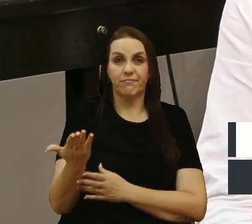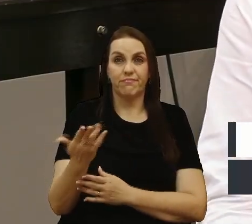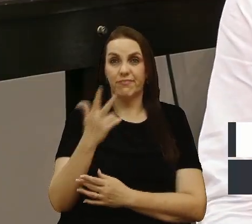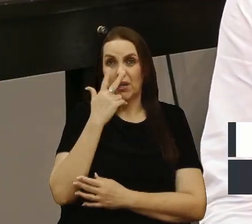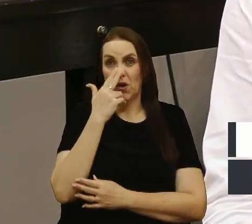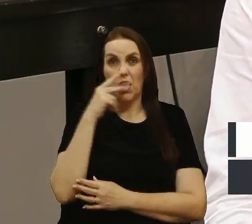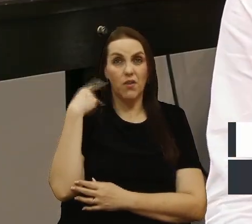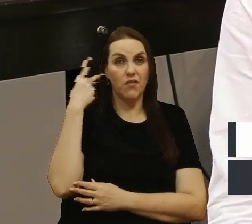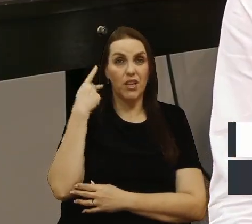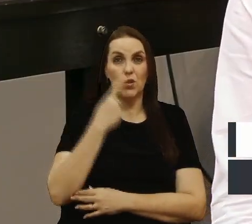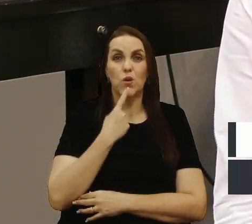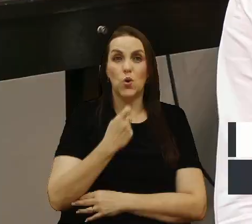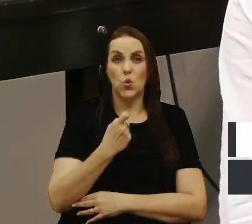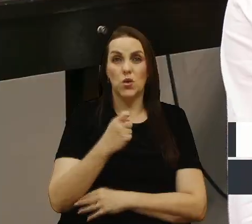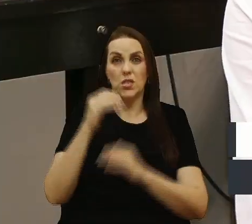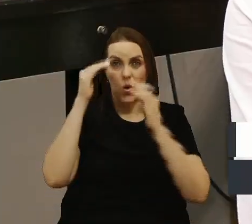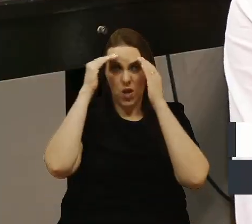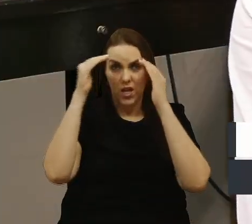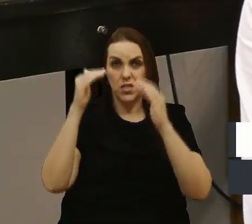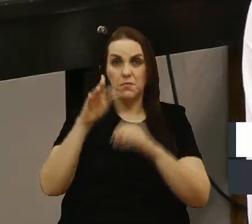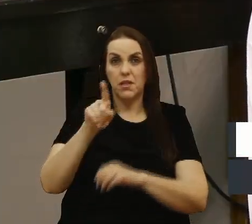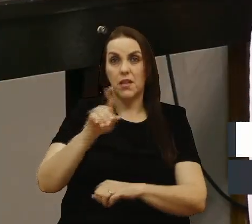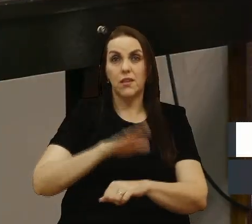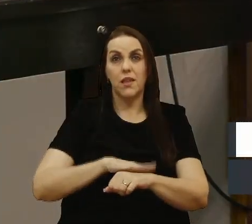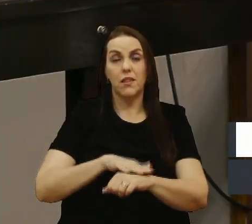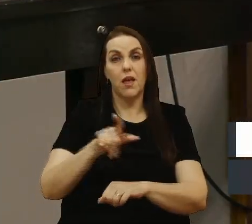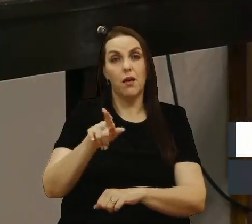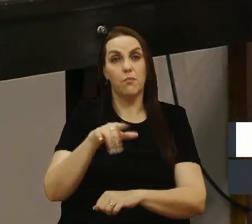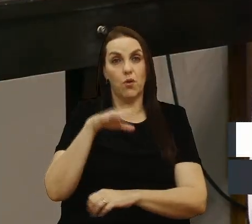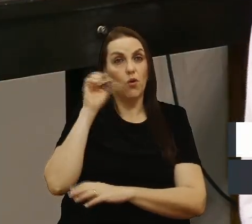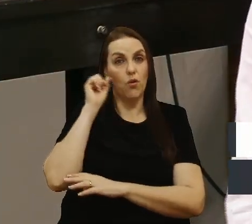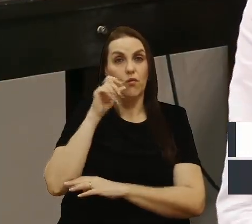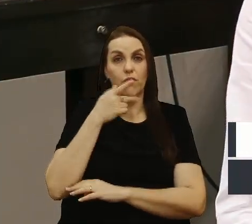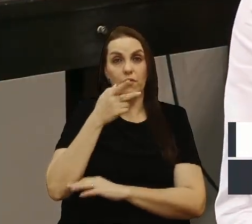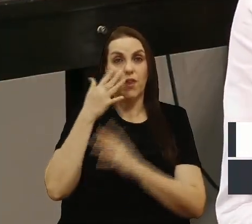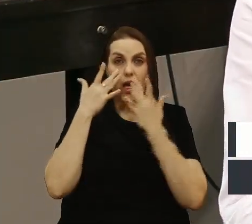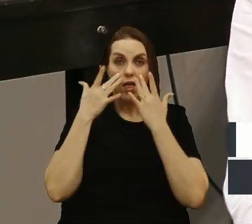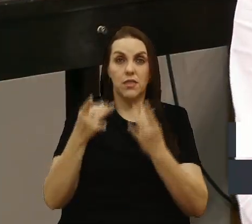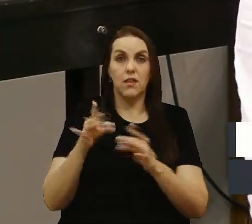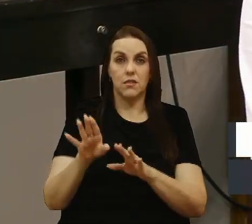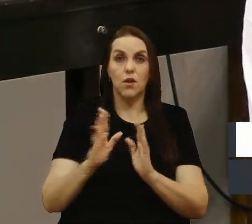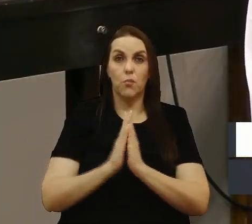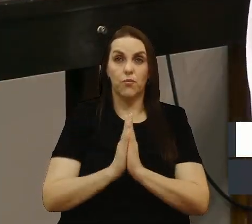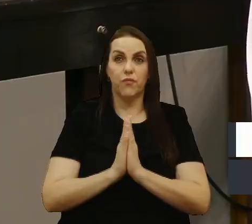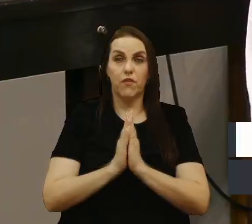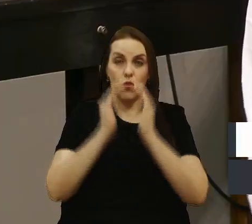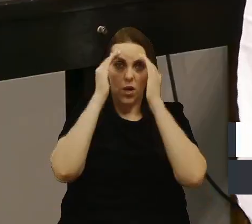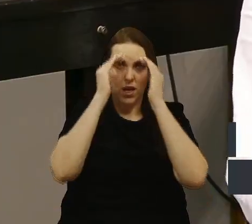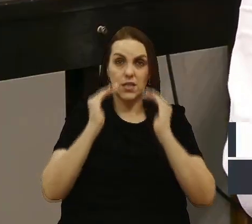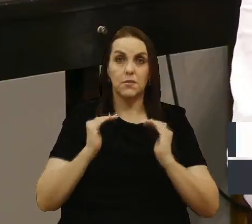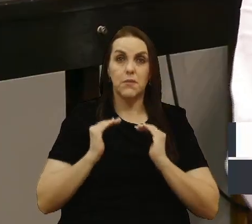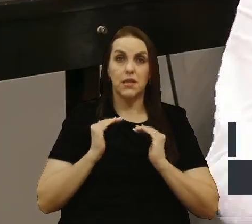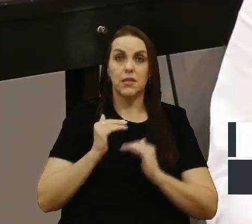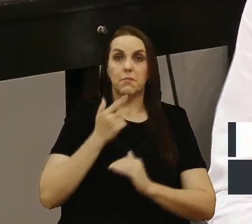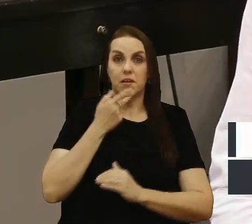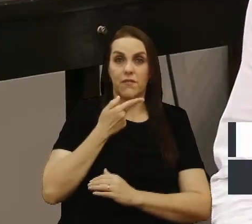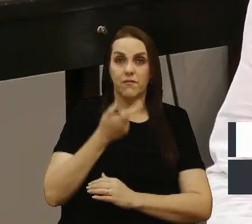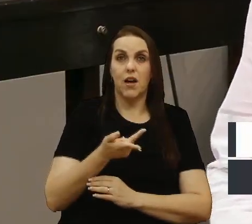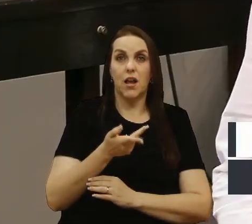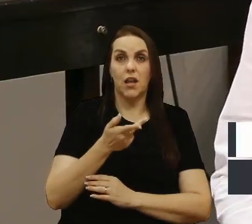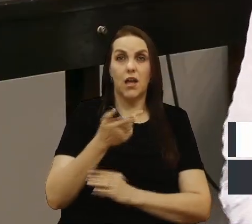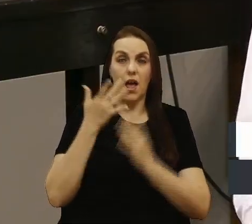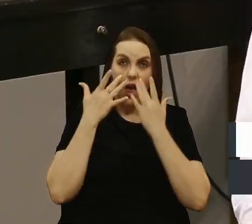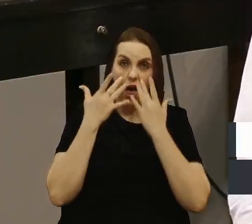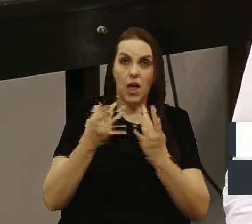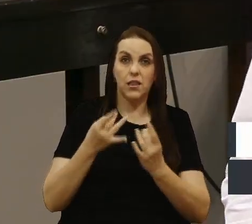Rose, senhora, eu respeitei o tempo da senhora e ouvi a senhora falar atentamente, vereadora Rose. Peço que respeite a minha fala aqui e eu ouça com atenção o que eu